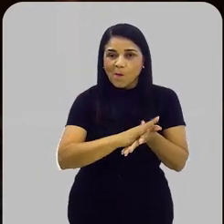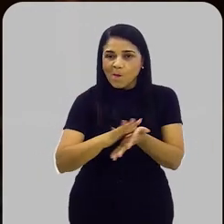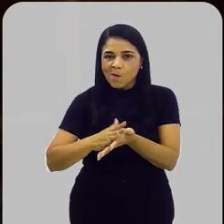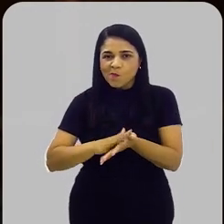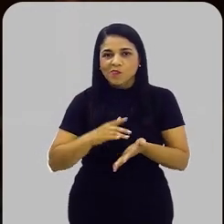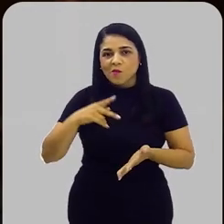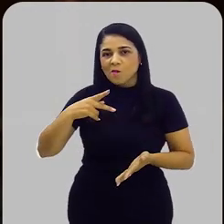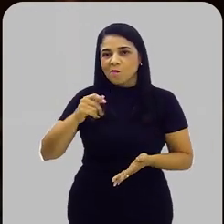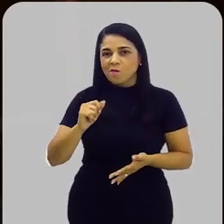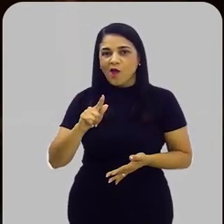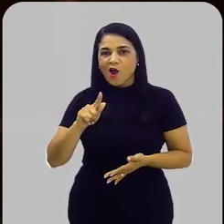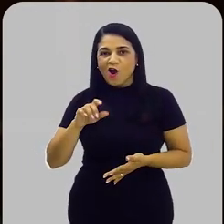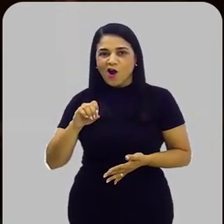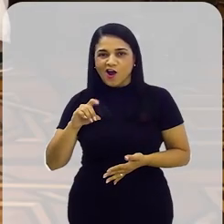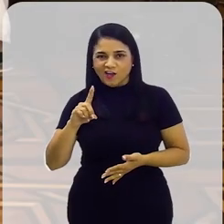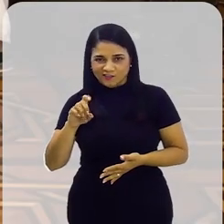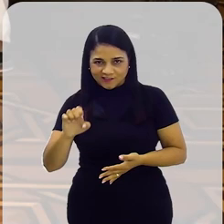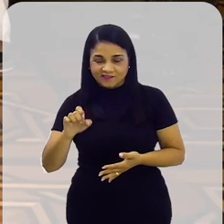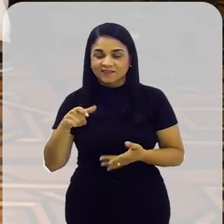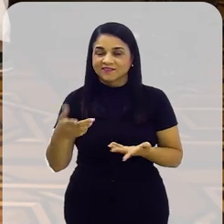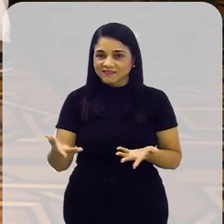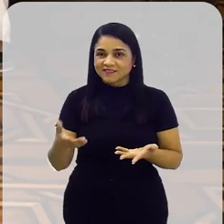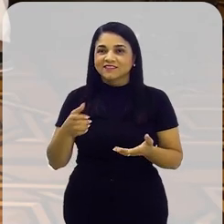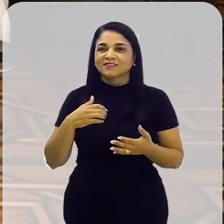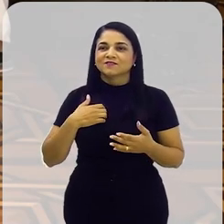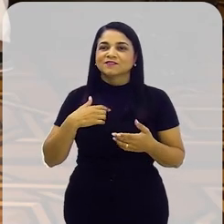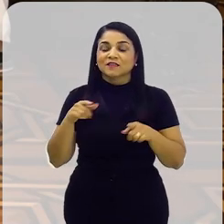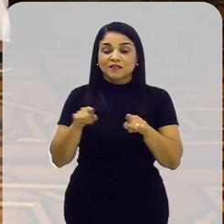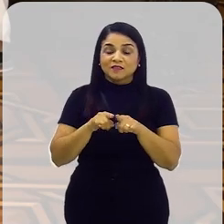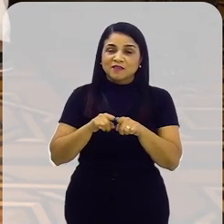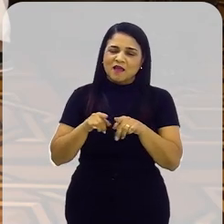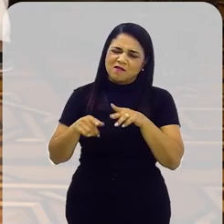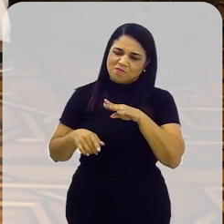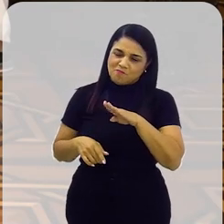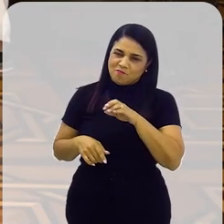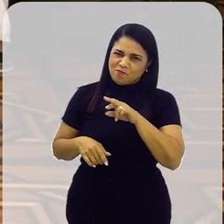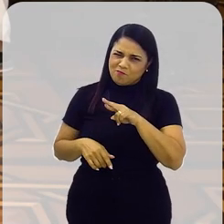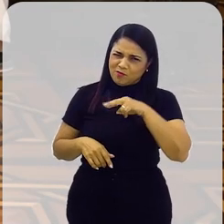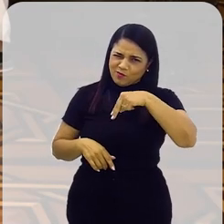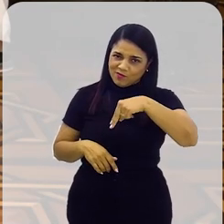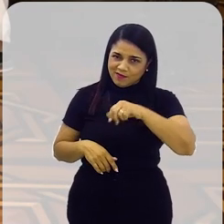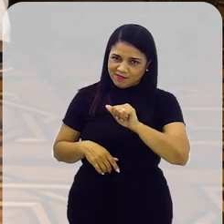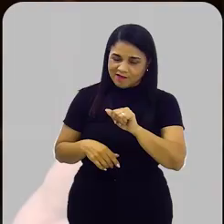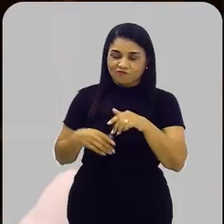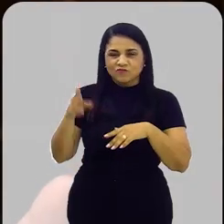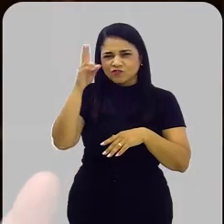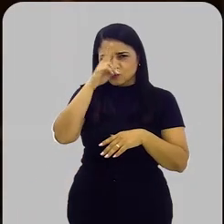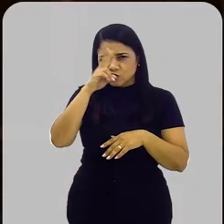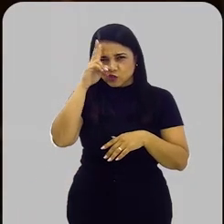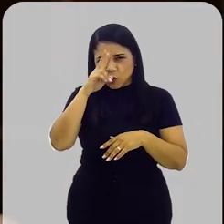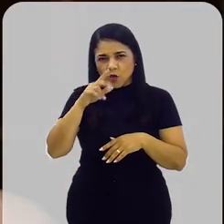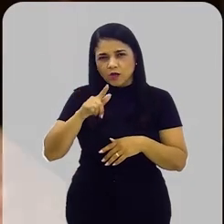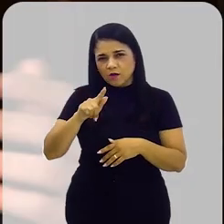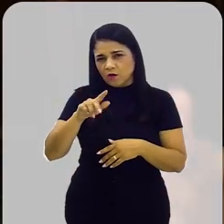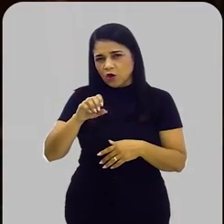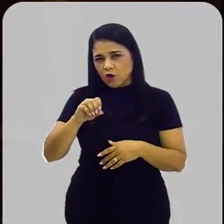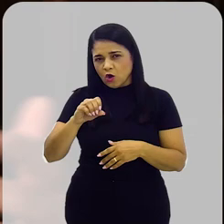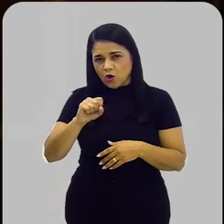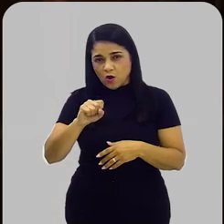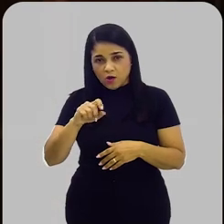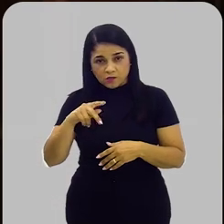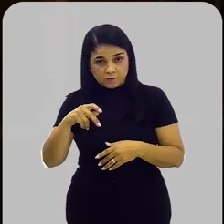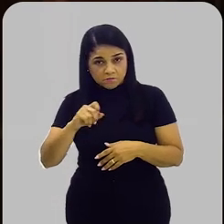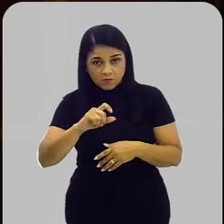mais beterraba, Joel é mais funk. A Bruninha já tem uma história bem grande com, no